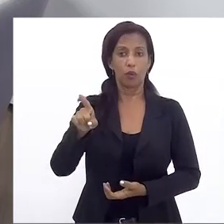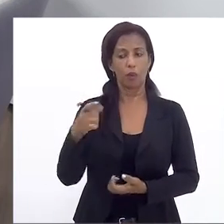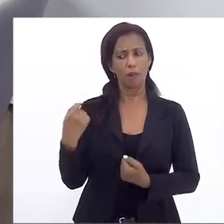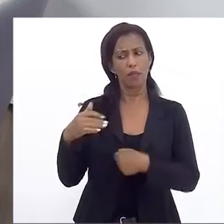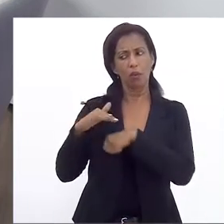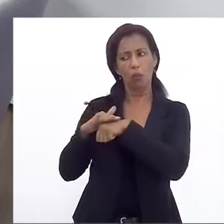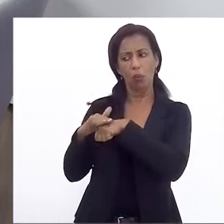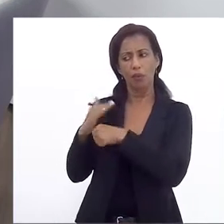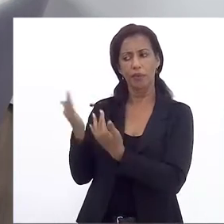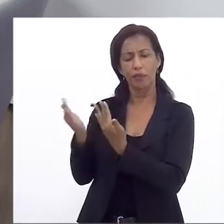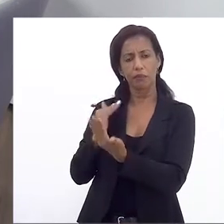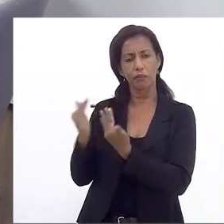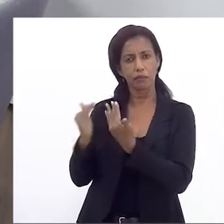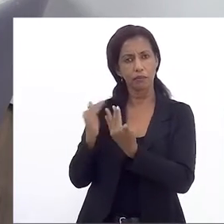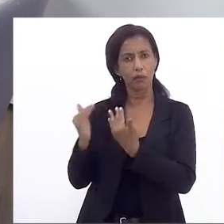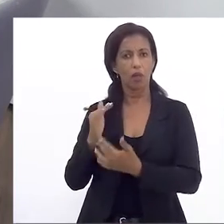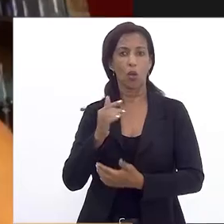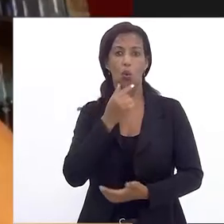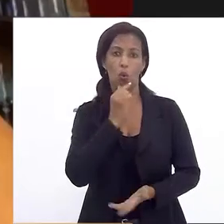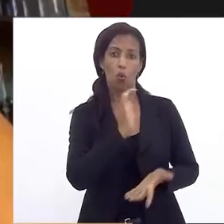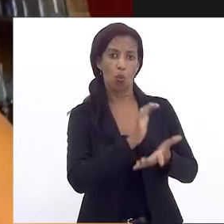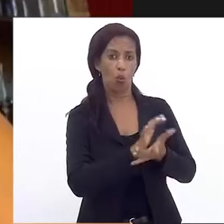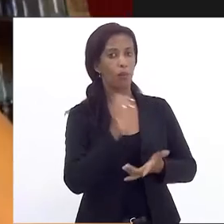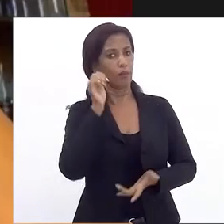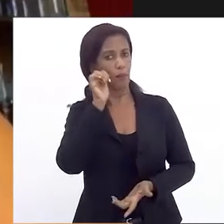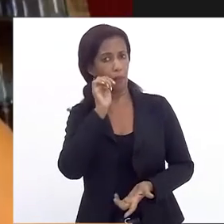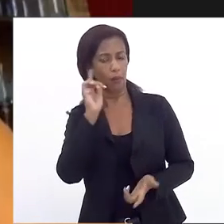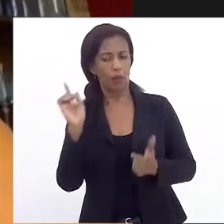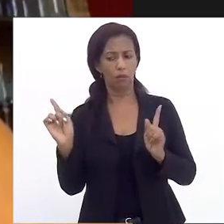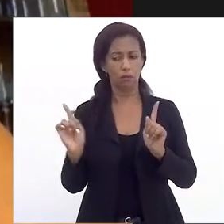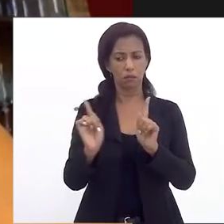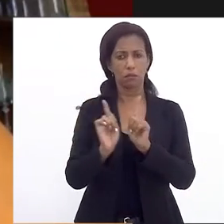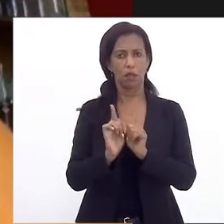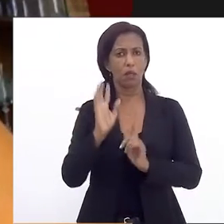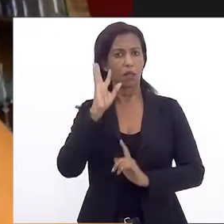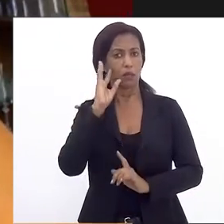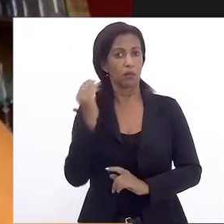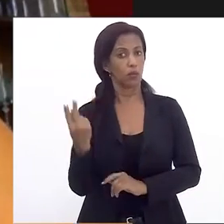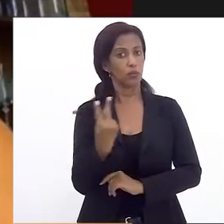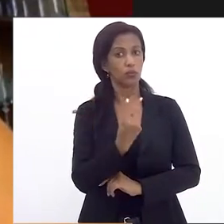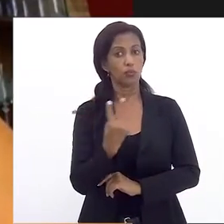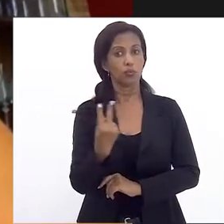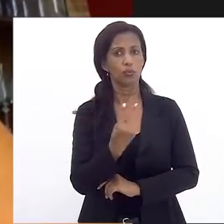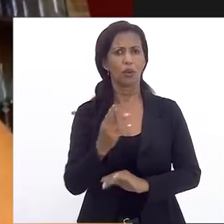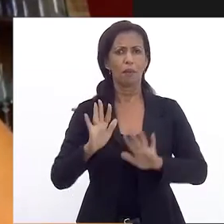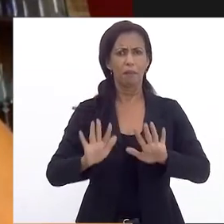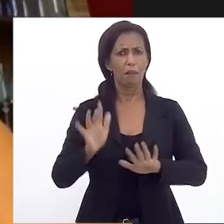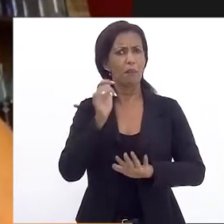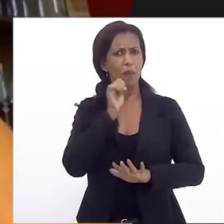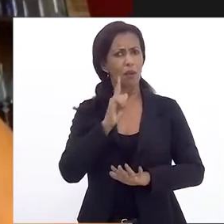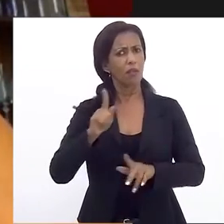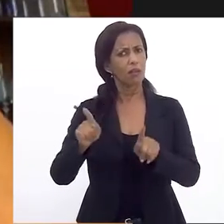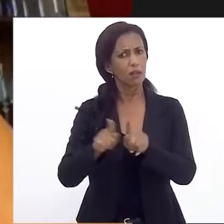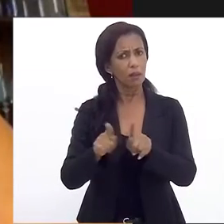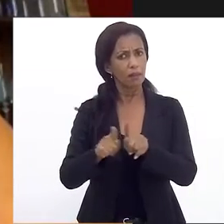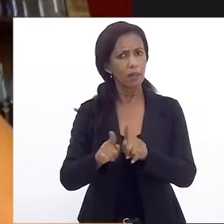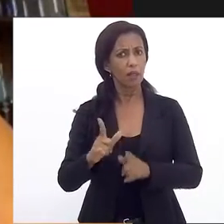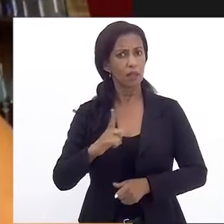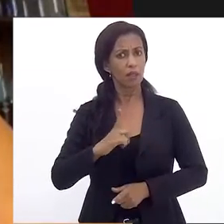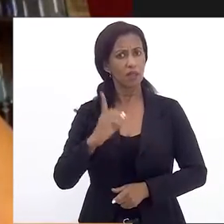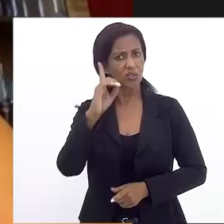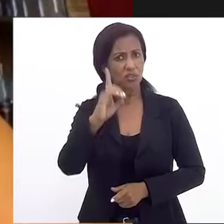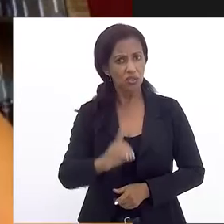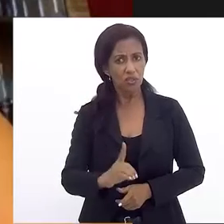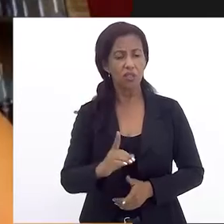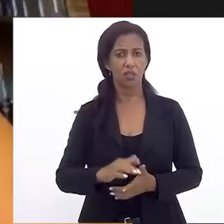ou não, tem que ser conversado entre o marido e a esposa, lógico, uma decisão dos dois. Mas a